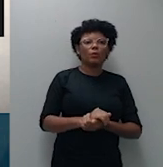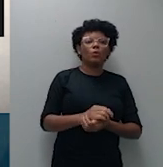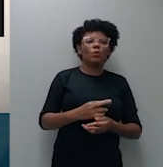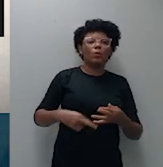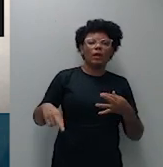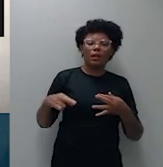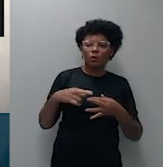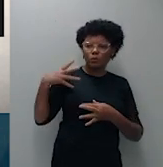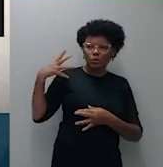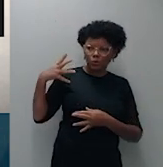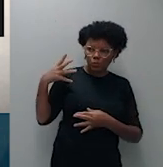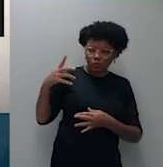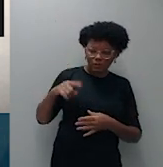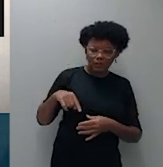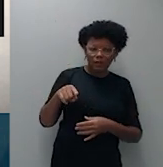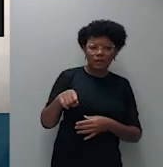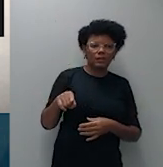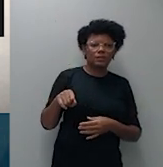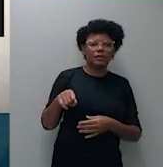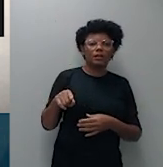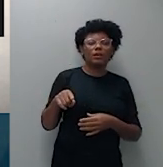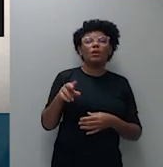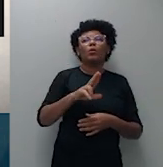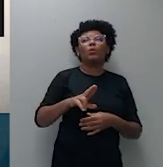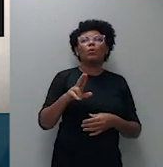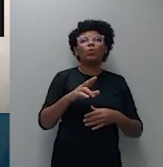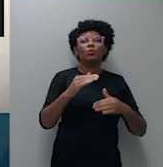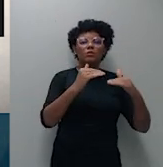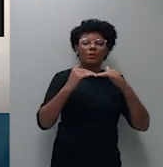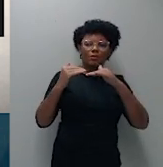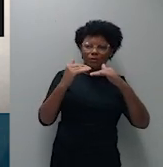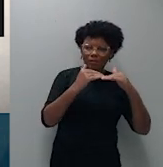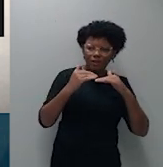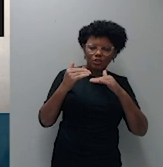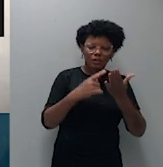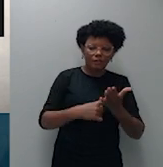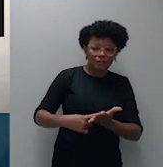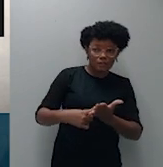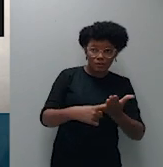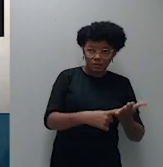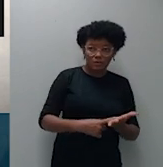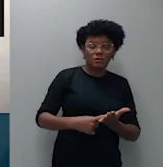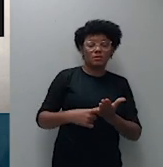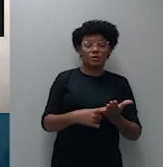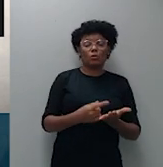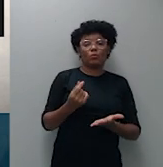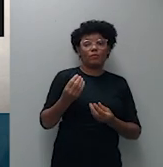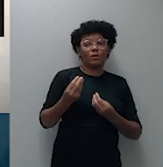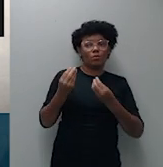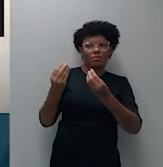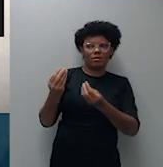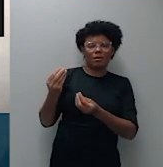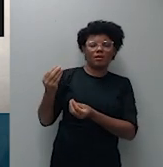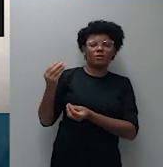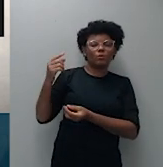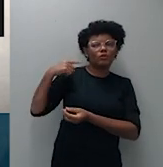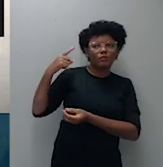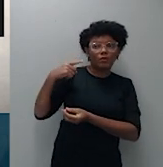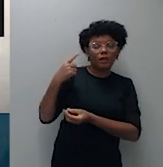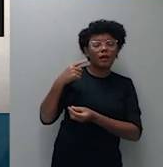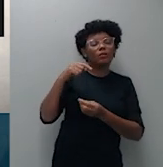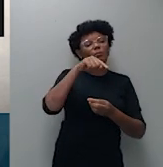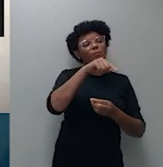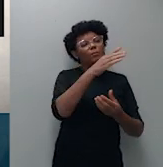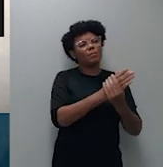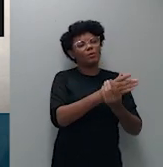recurso sustenta a possibilidade do uso da Equidade na fixação dos honorários advocatícios para para o